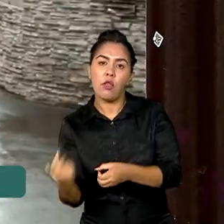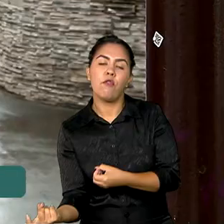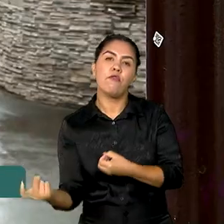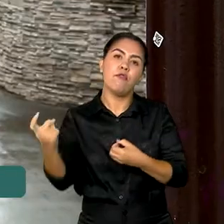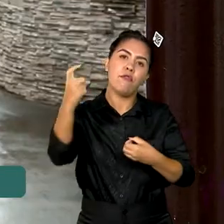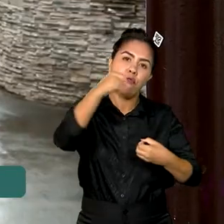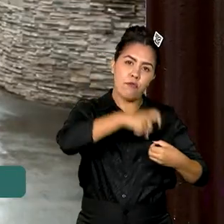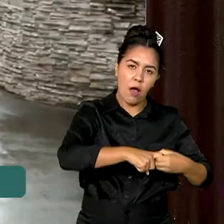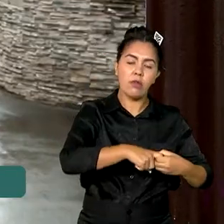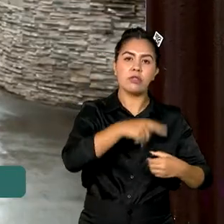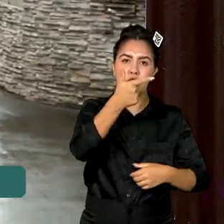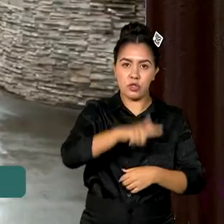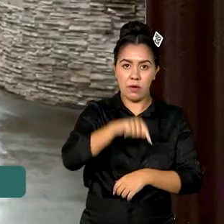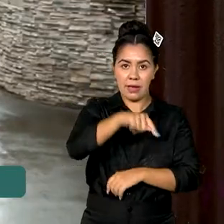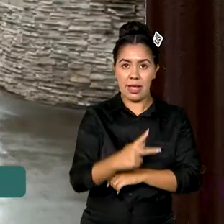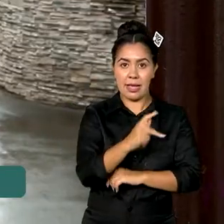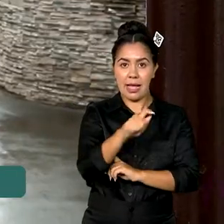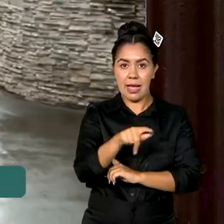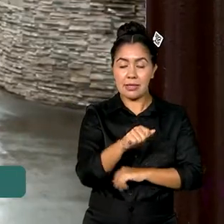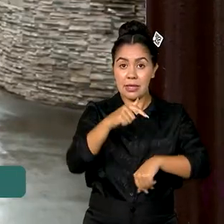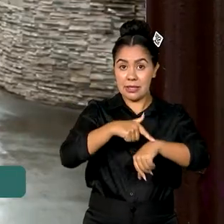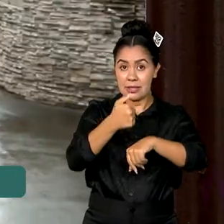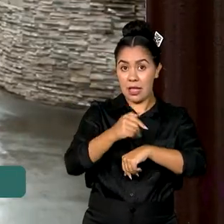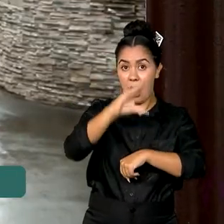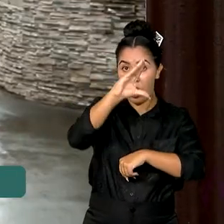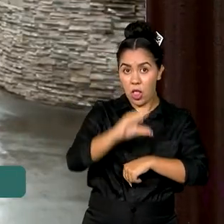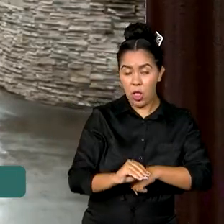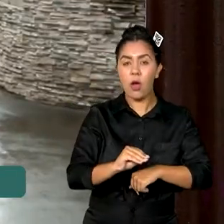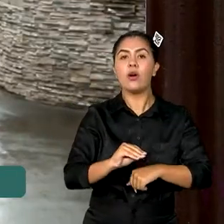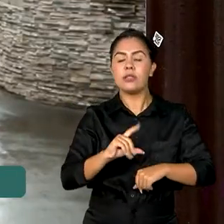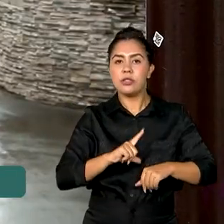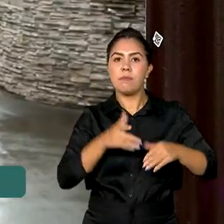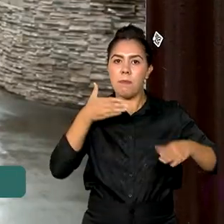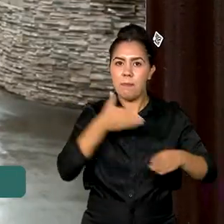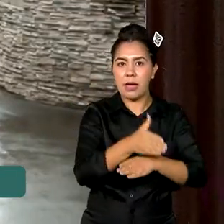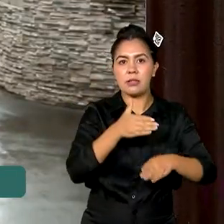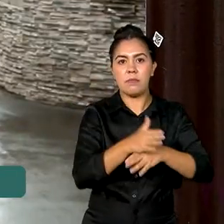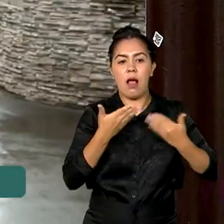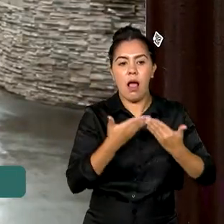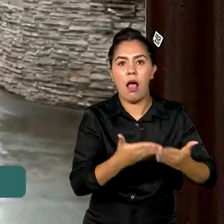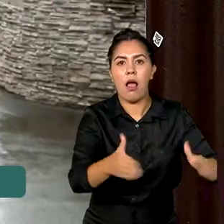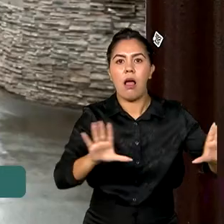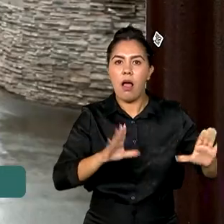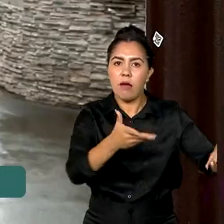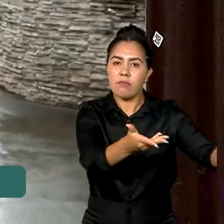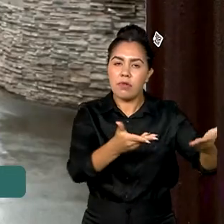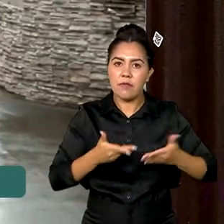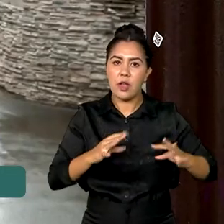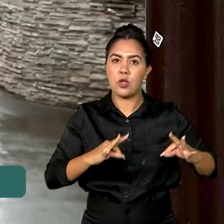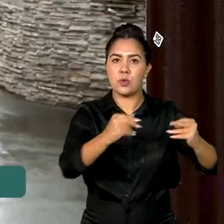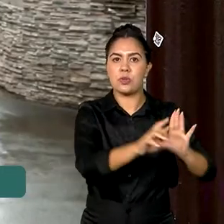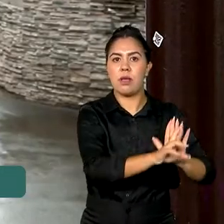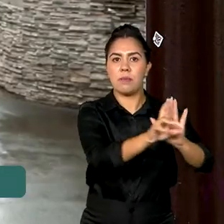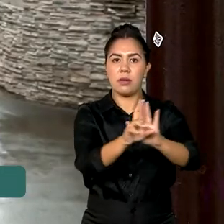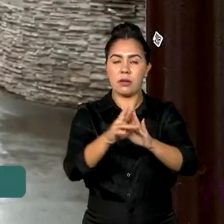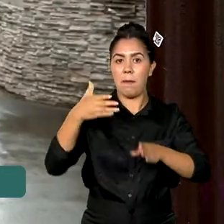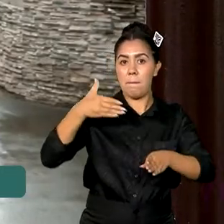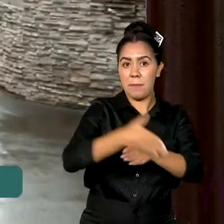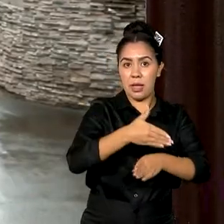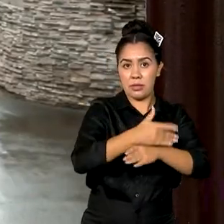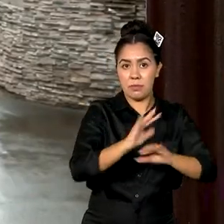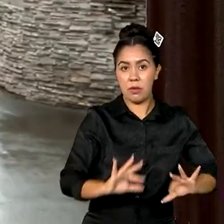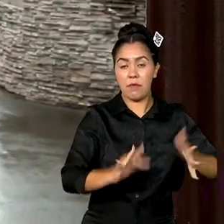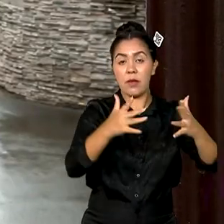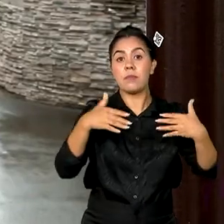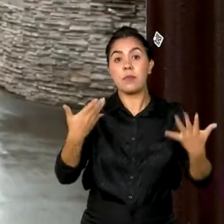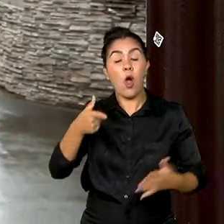às 19h, no horário local, de uma cerimônia de boas-vindas a todas as delegações que participam do evento. Bom, ontem